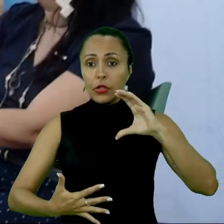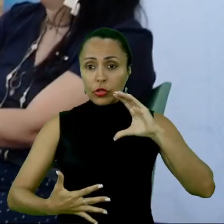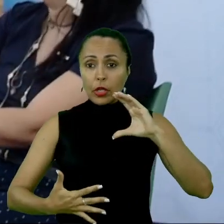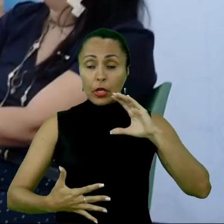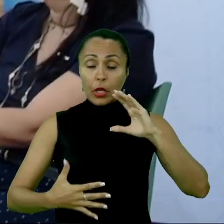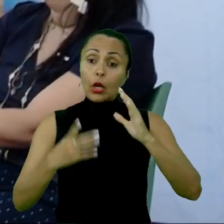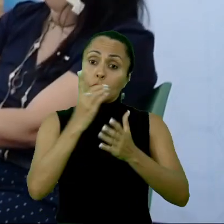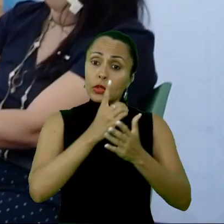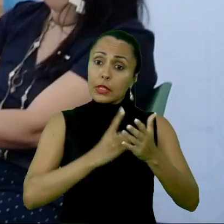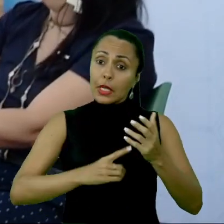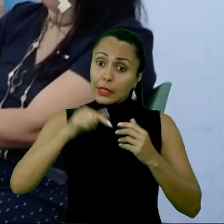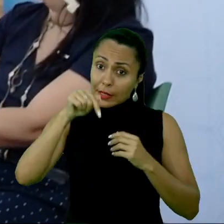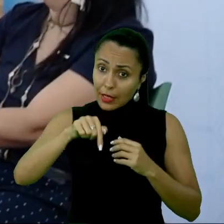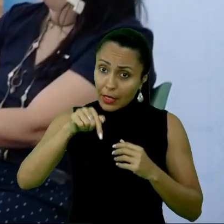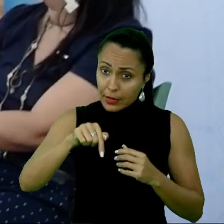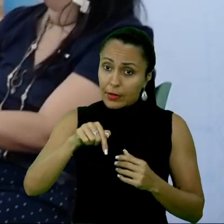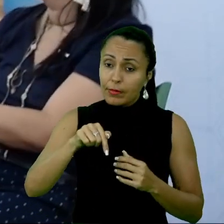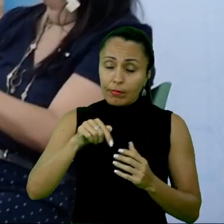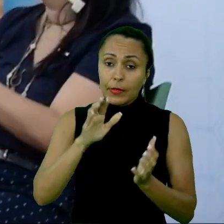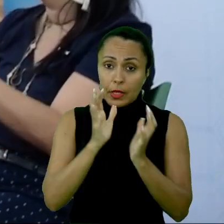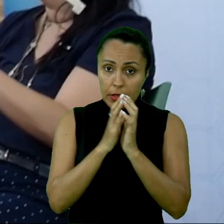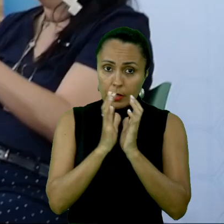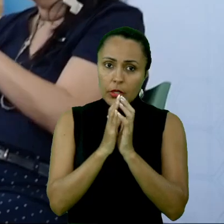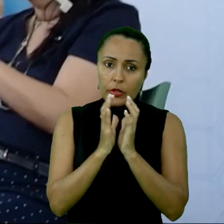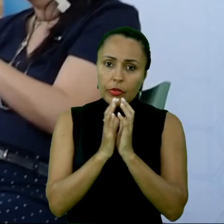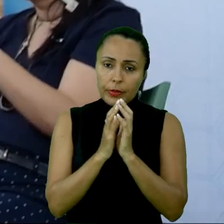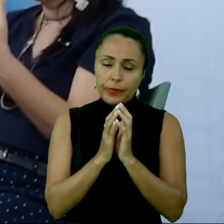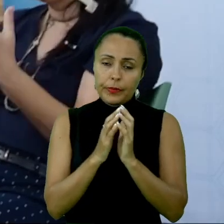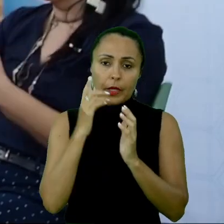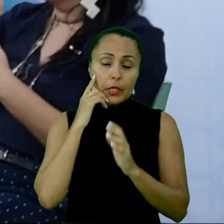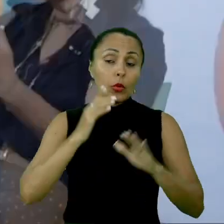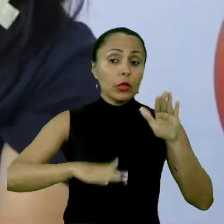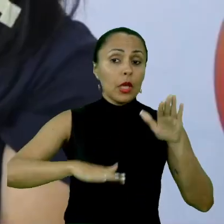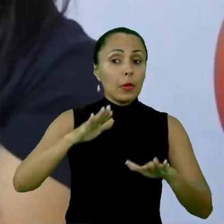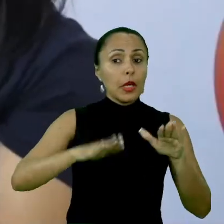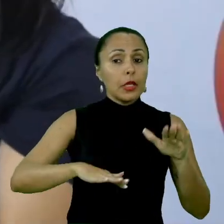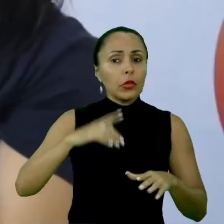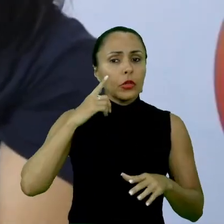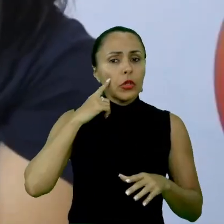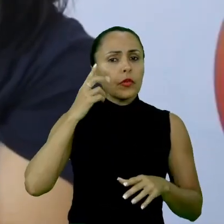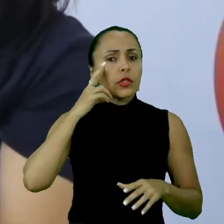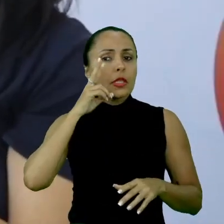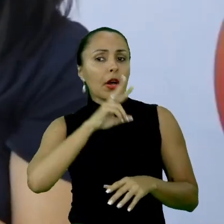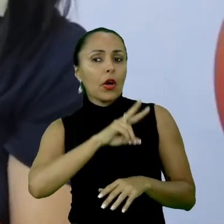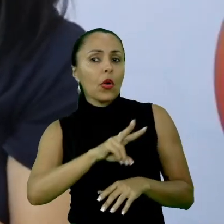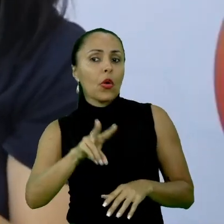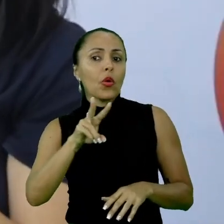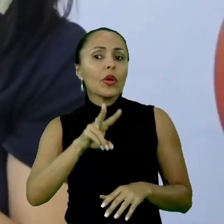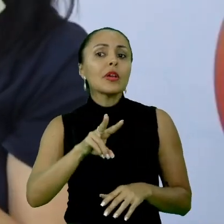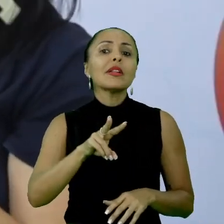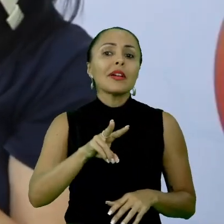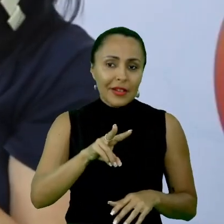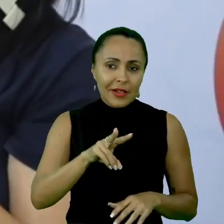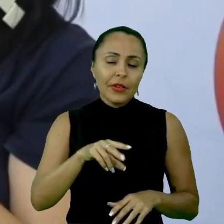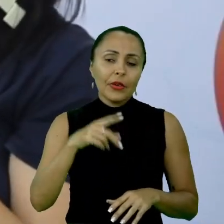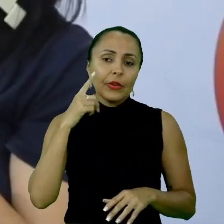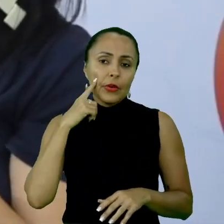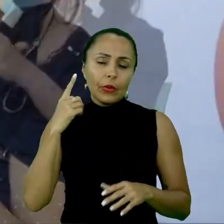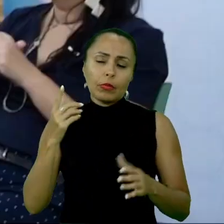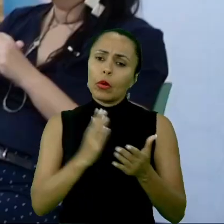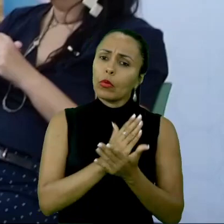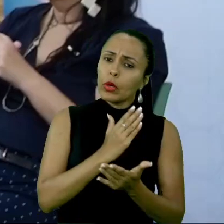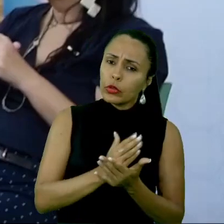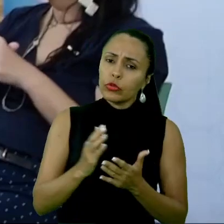design daqui. Sim, isso. Né? Então, como, dependendo de onde você está olhando, Da perspectiva, como as coisas